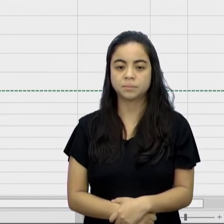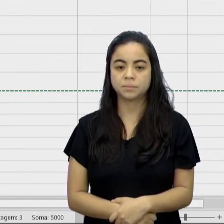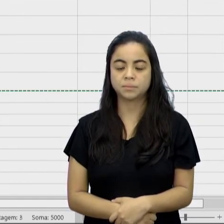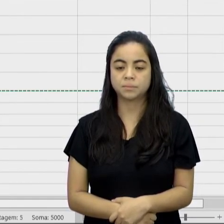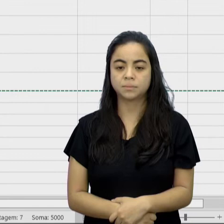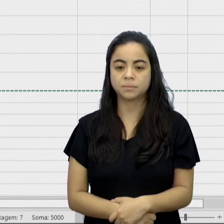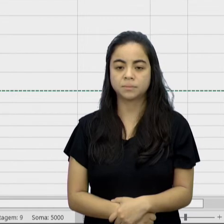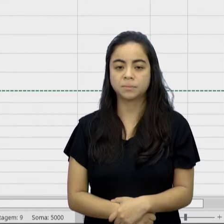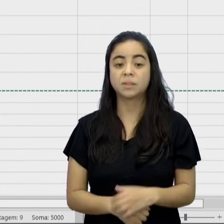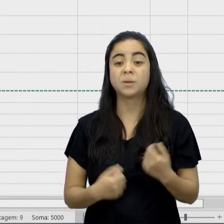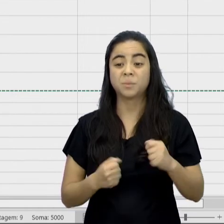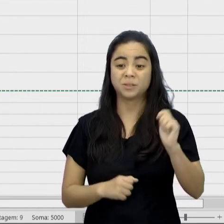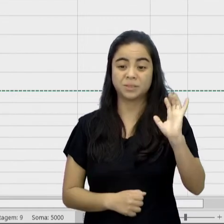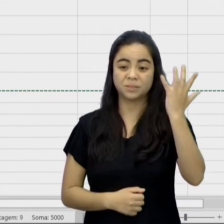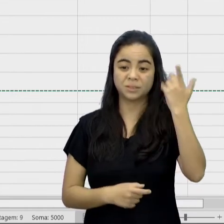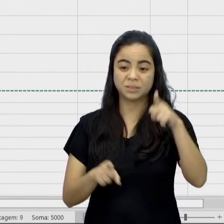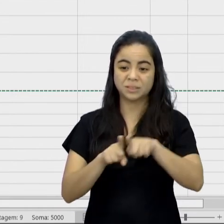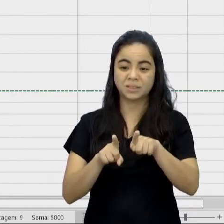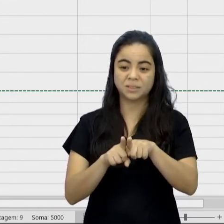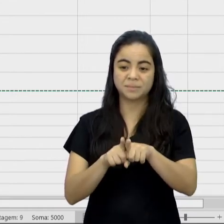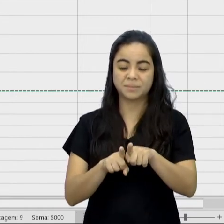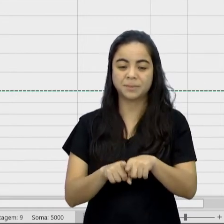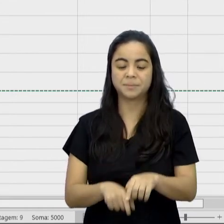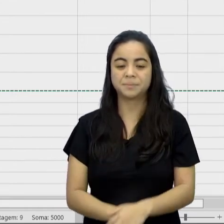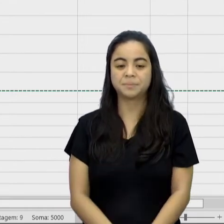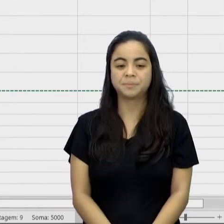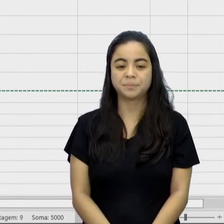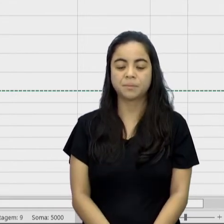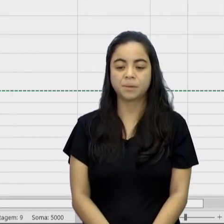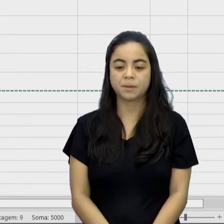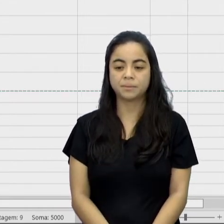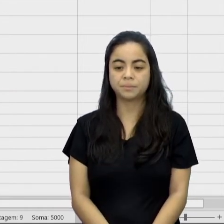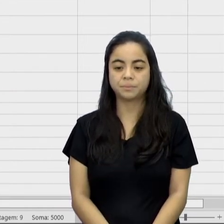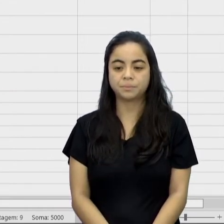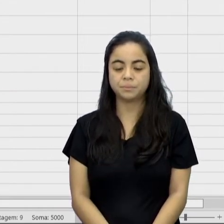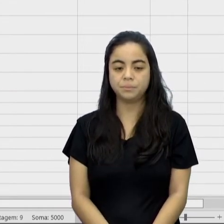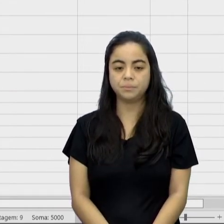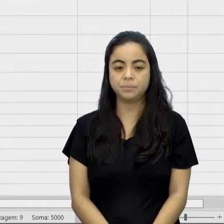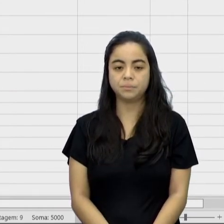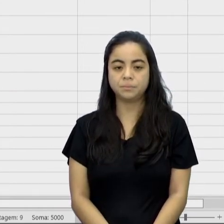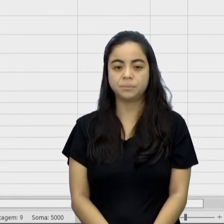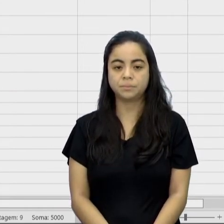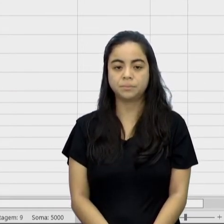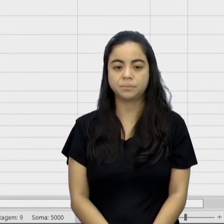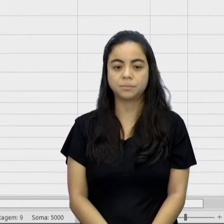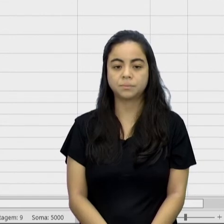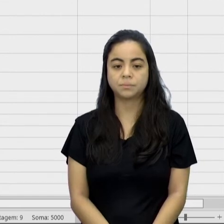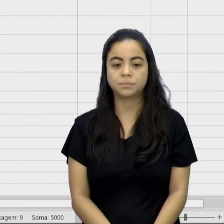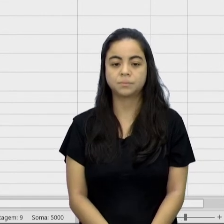Então vamos. Isso pode acontecer com vocês, ainda bem que aconteceu. Aham. Então